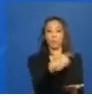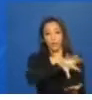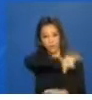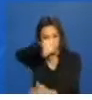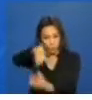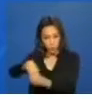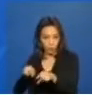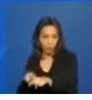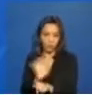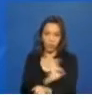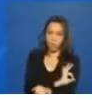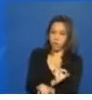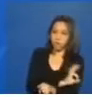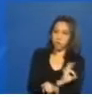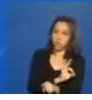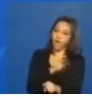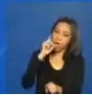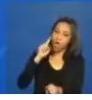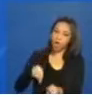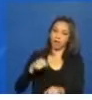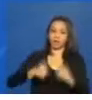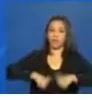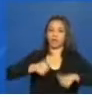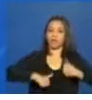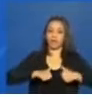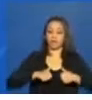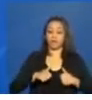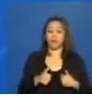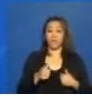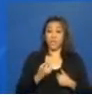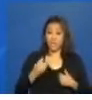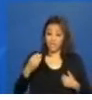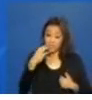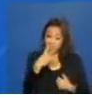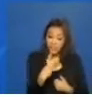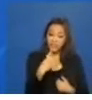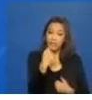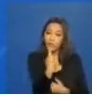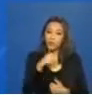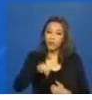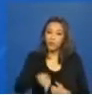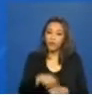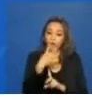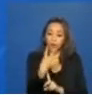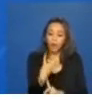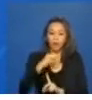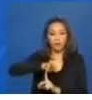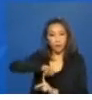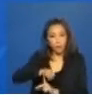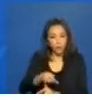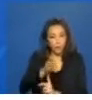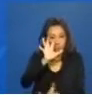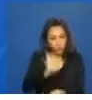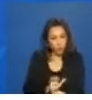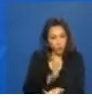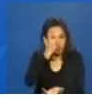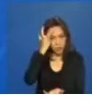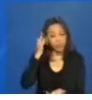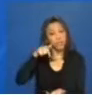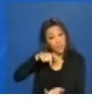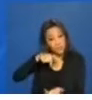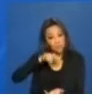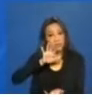foi o universo que foi analisado. E deste universo de 31,4 milhões de pessoas, já foram